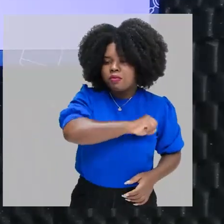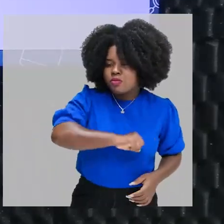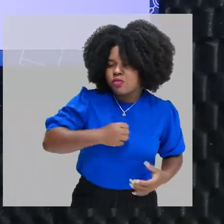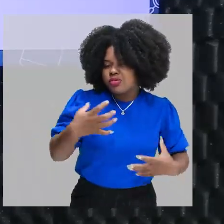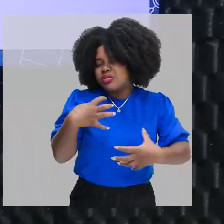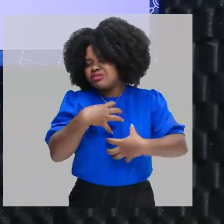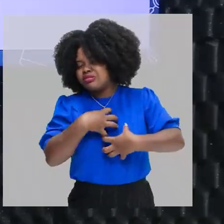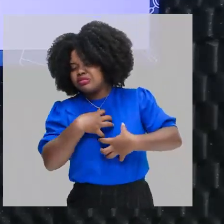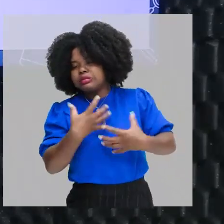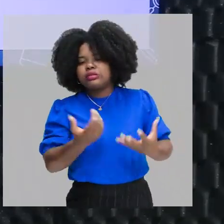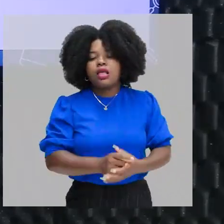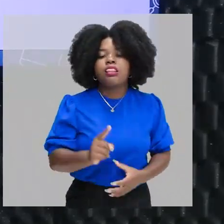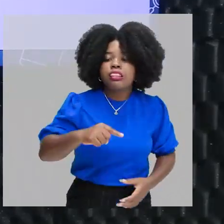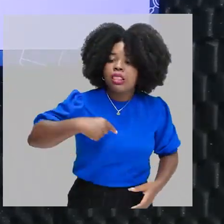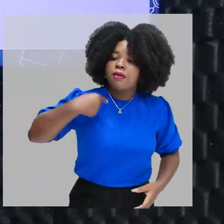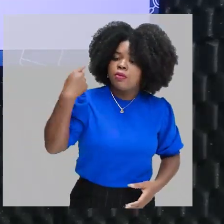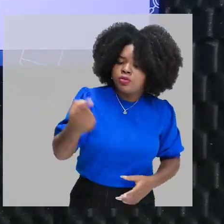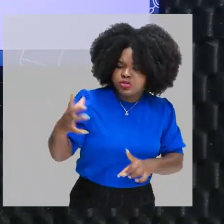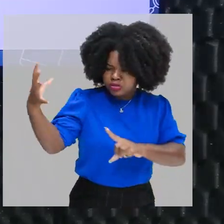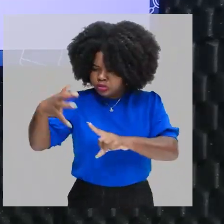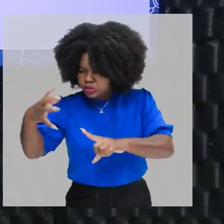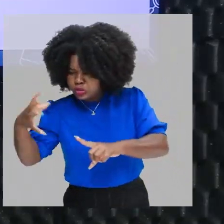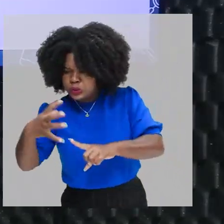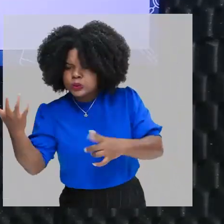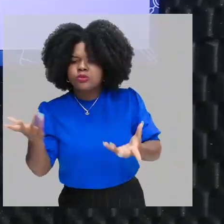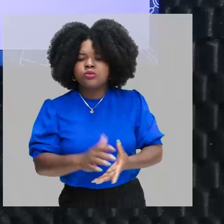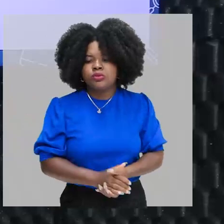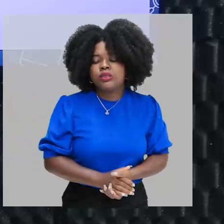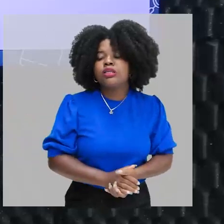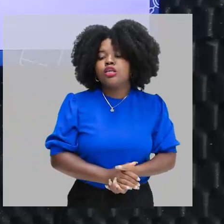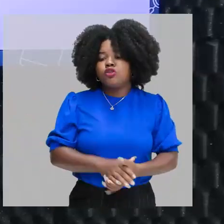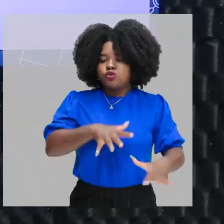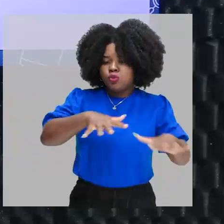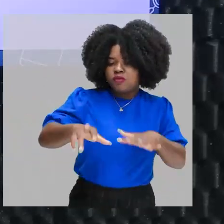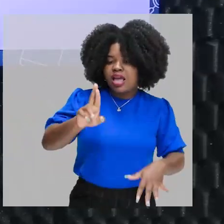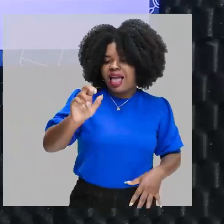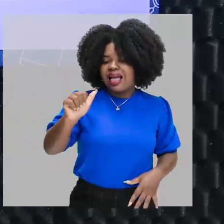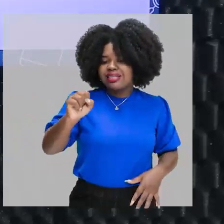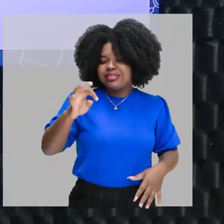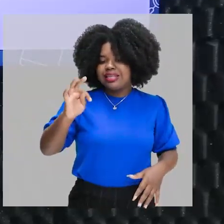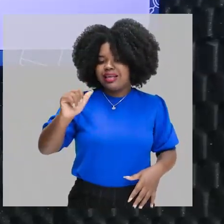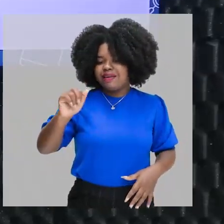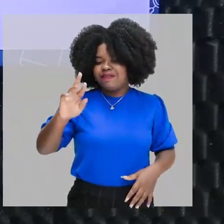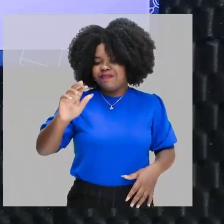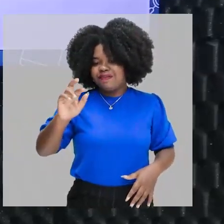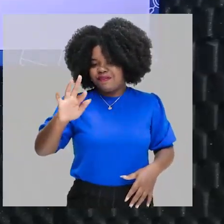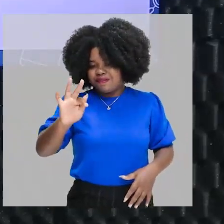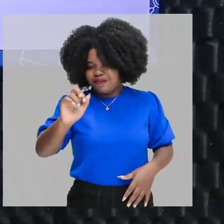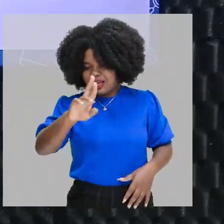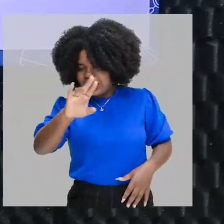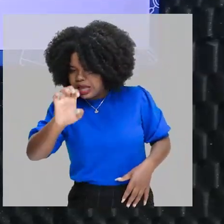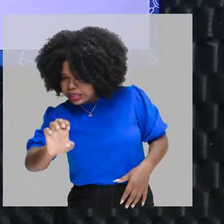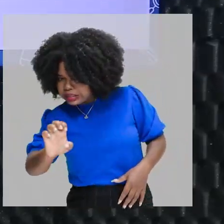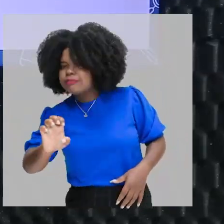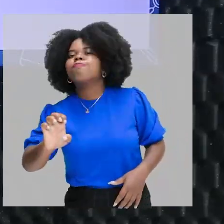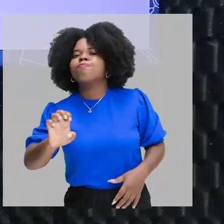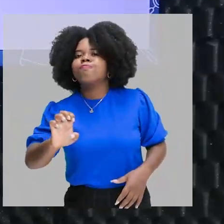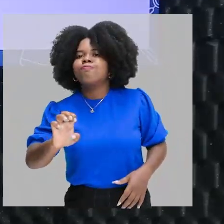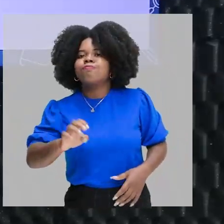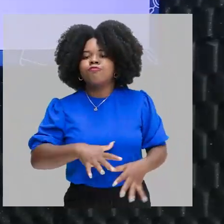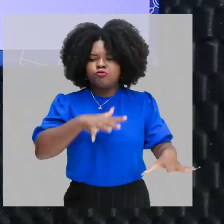quando nós começamos a ter uma influência do movimento Rastafari, o reggae passa a ter esse caráter crítico, esse caráter